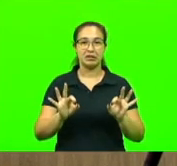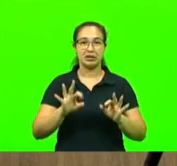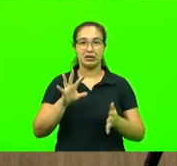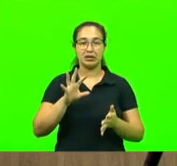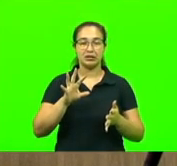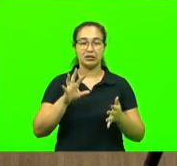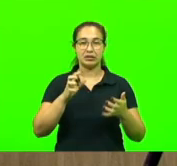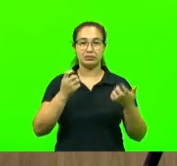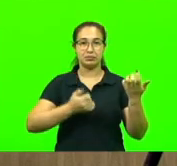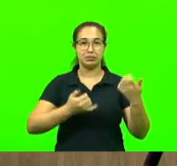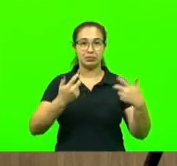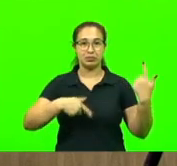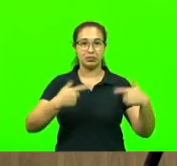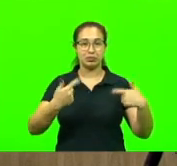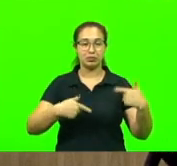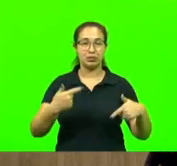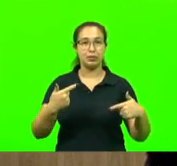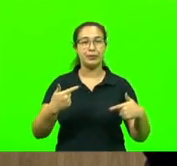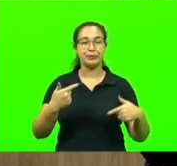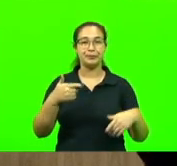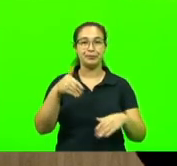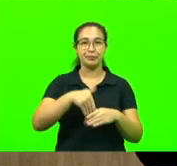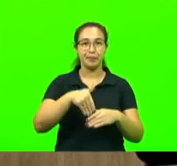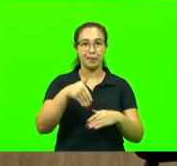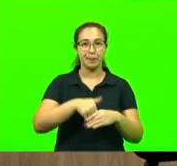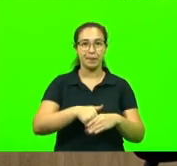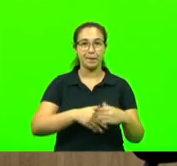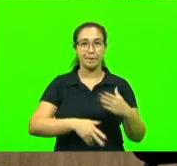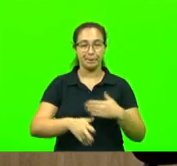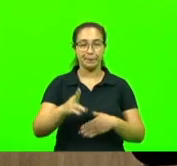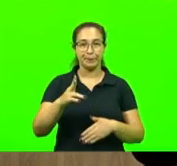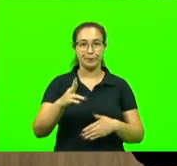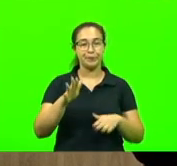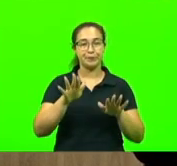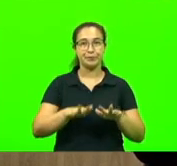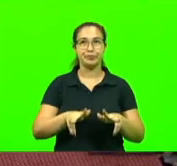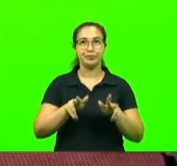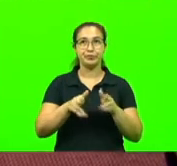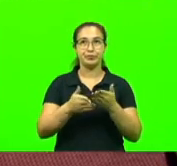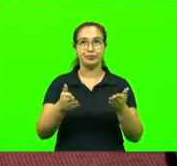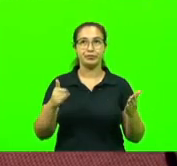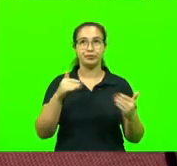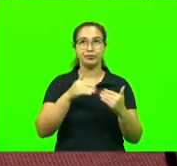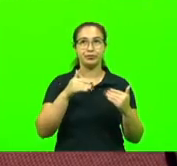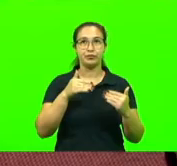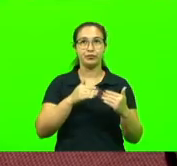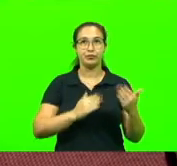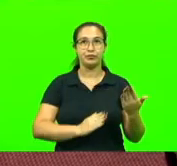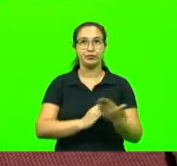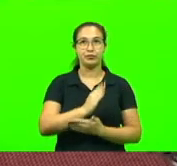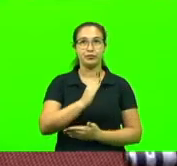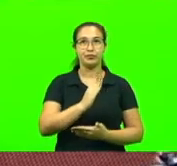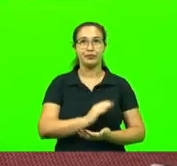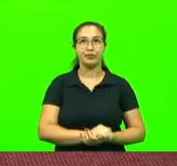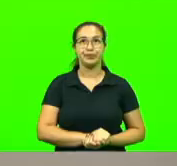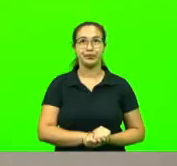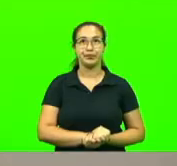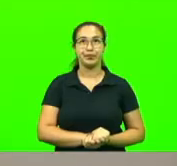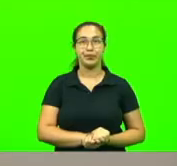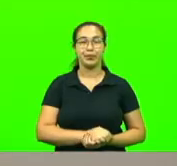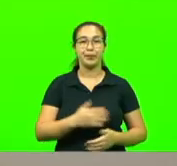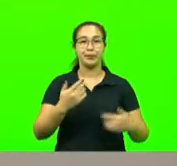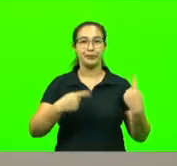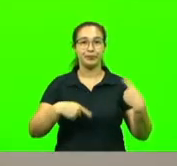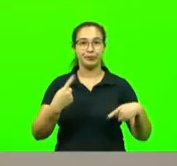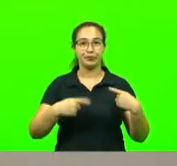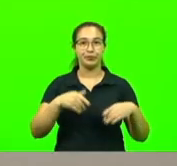quem queira discutir, votação. Os deputados que concordam permaneçam como se encontram. Aprovado. Discussão